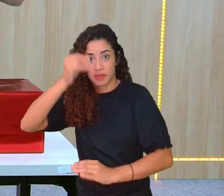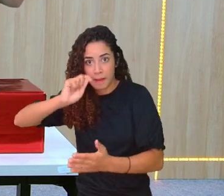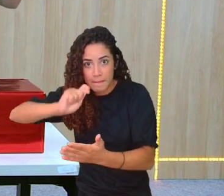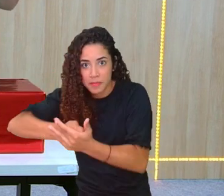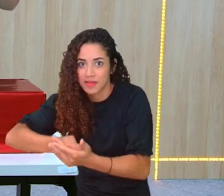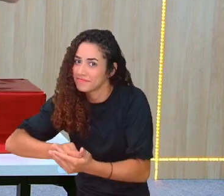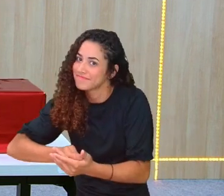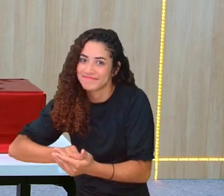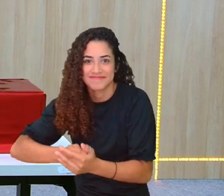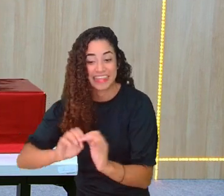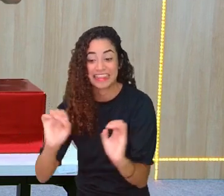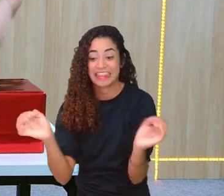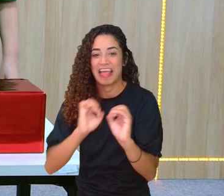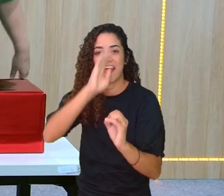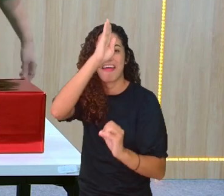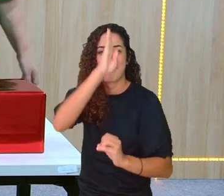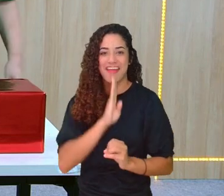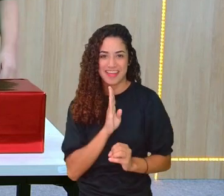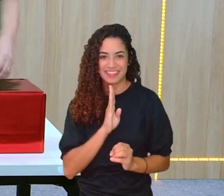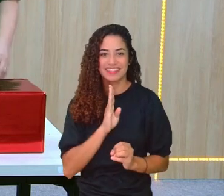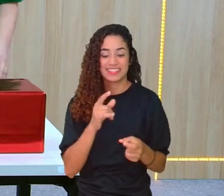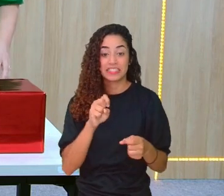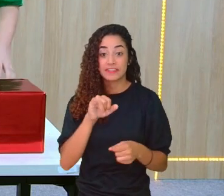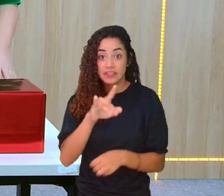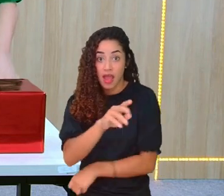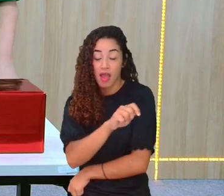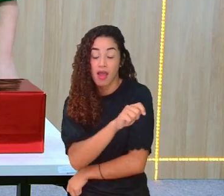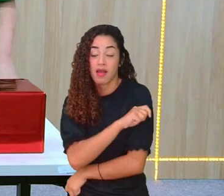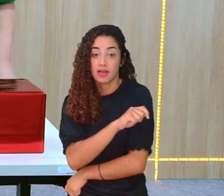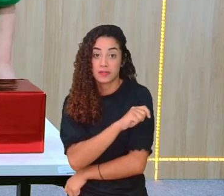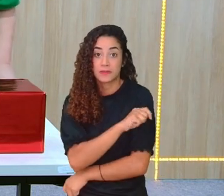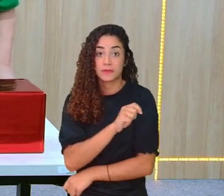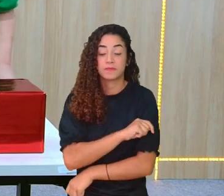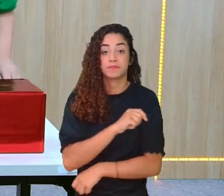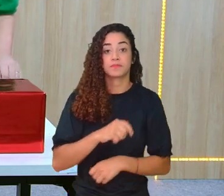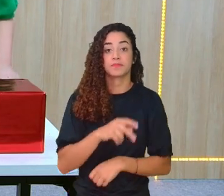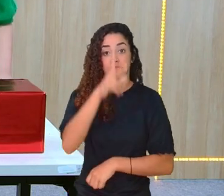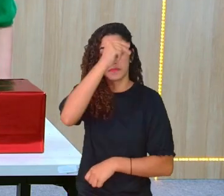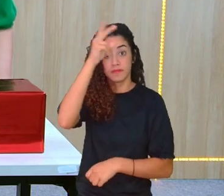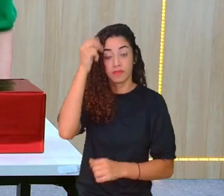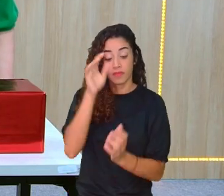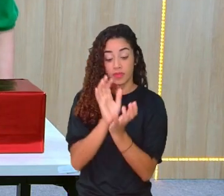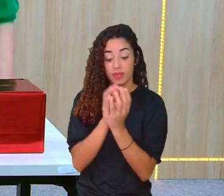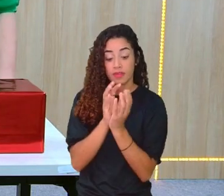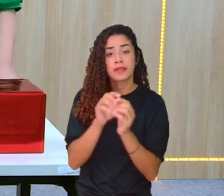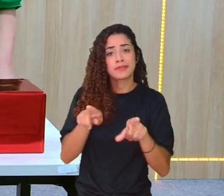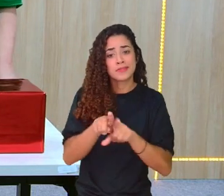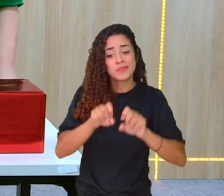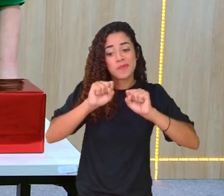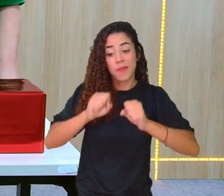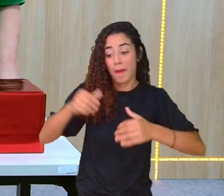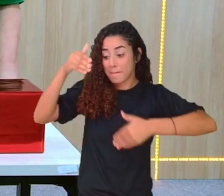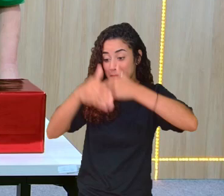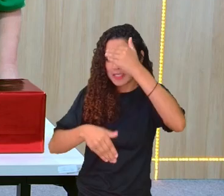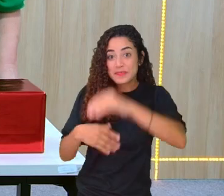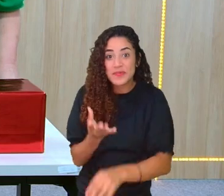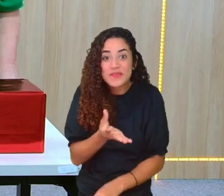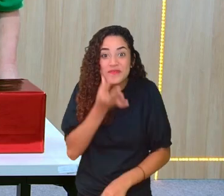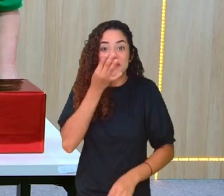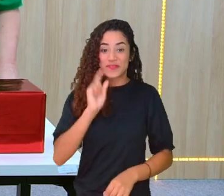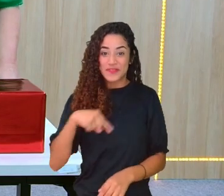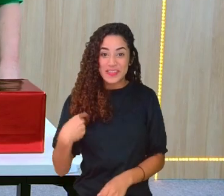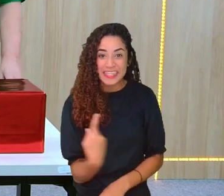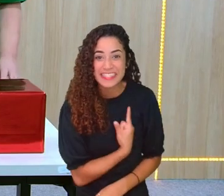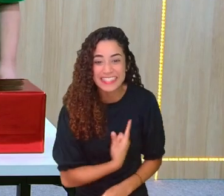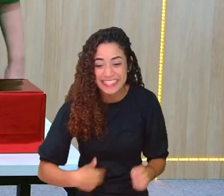está pagando nos dados, você, aluno da prefeitura do Recife, você também pode participar aqui ao vivo